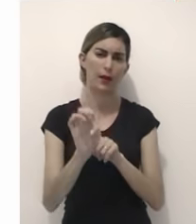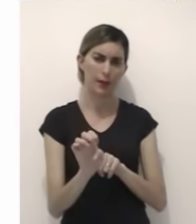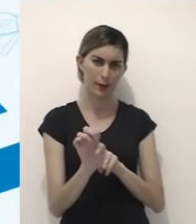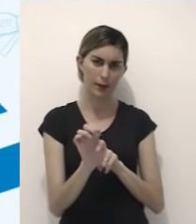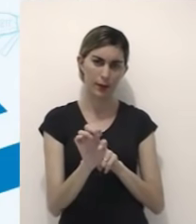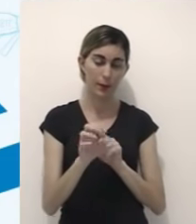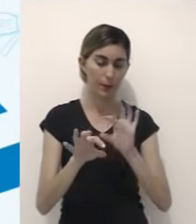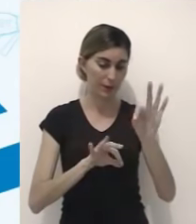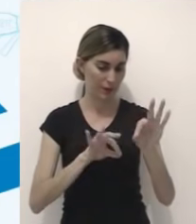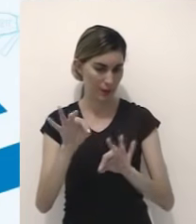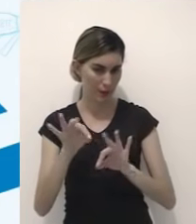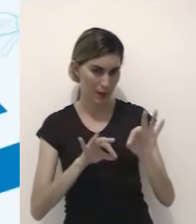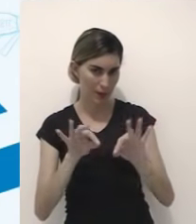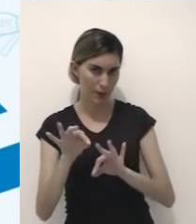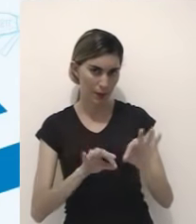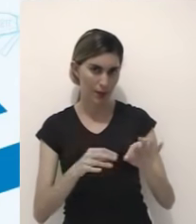Marte.